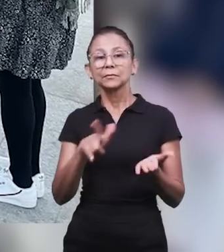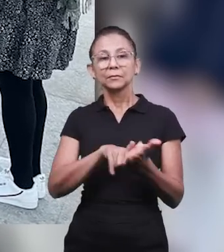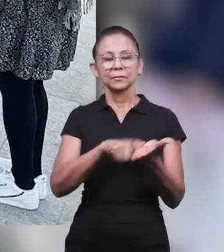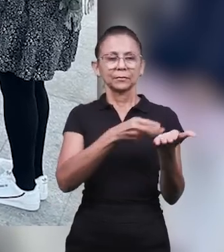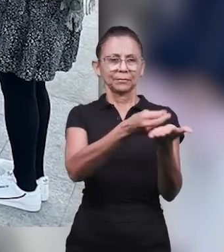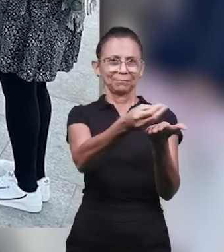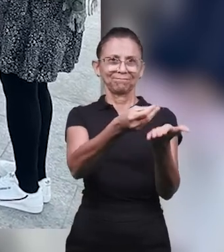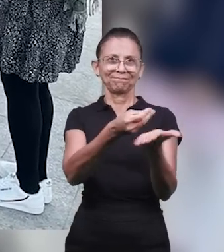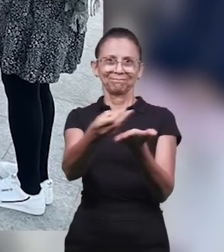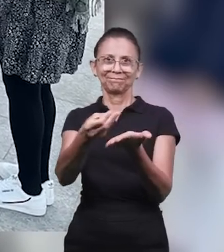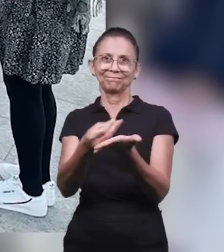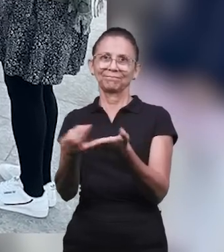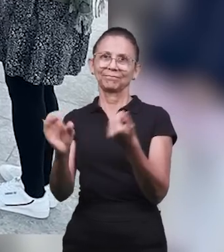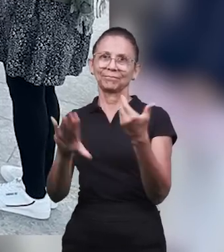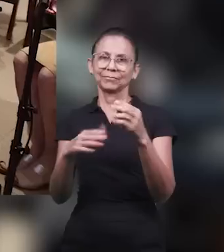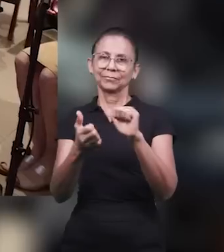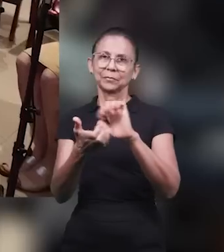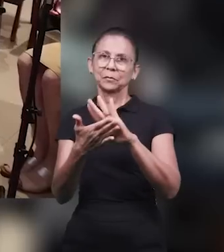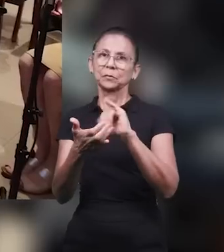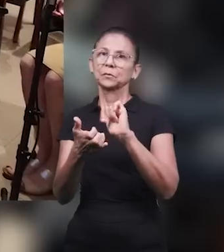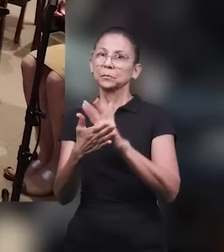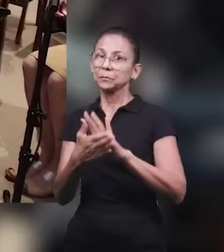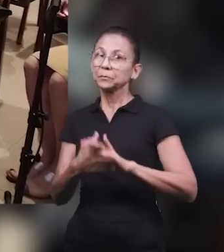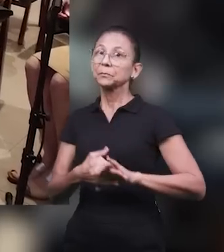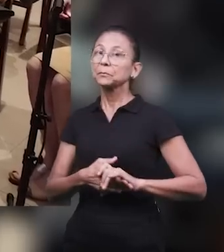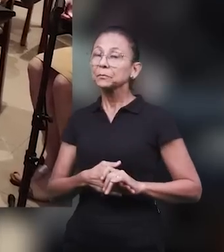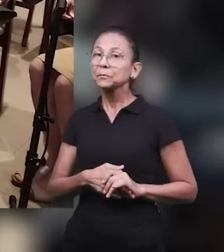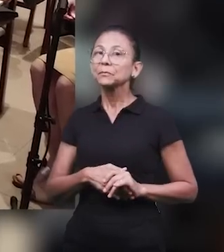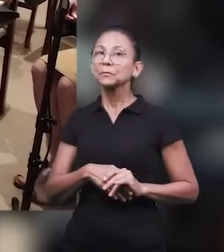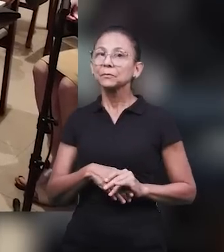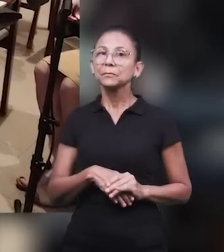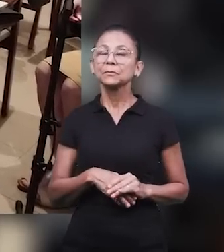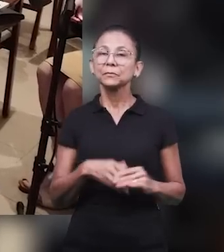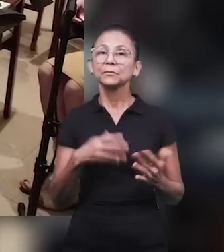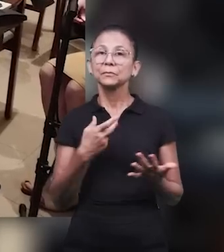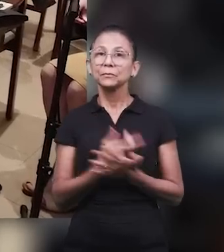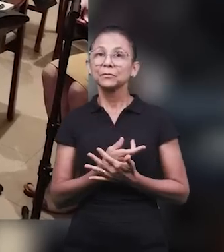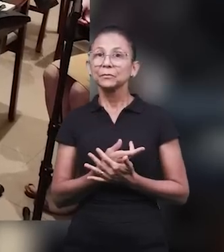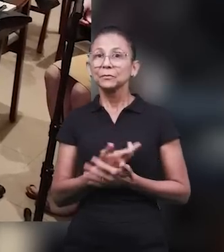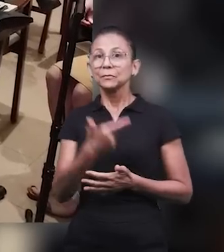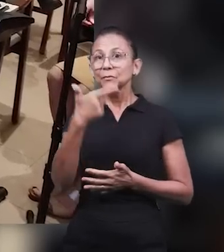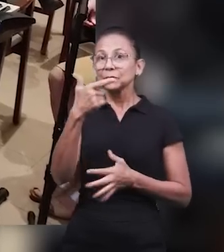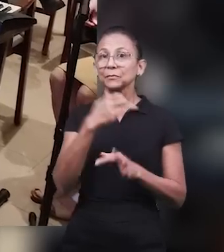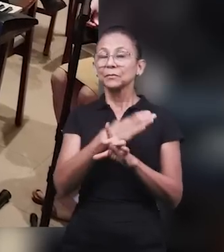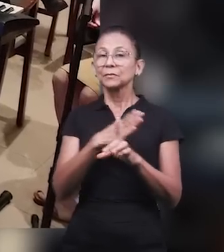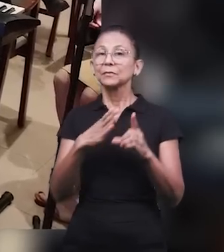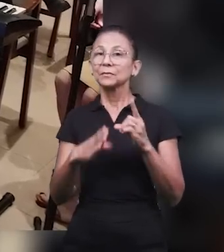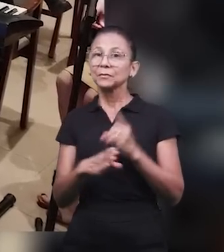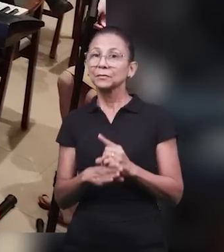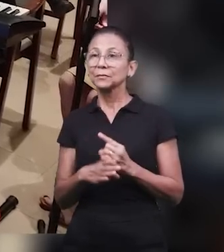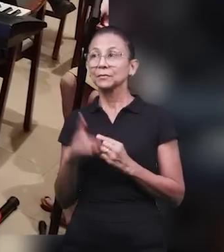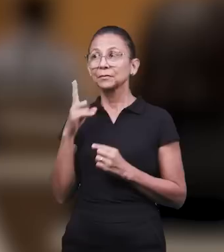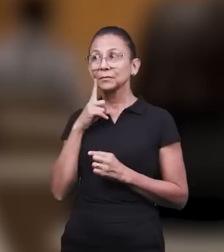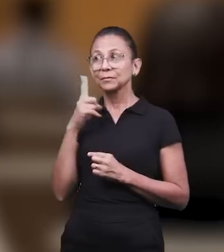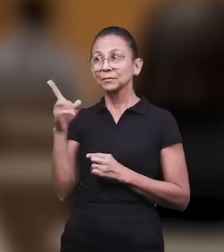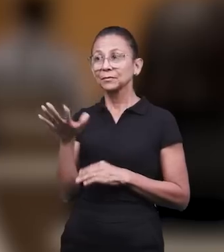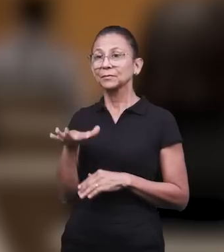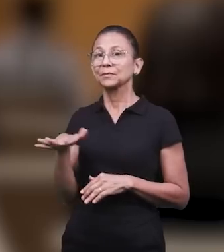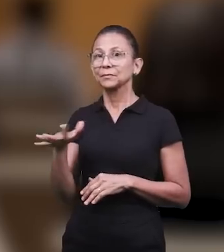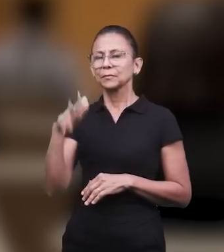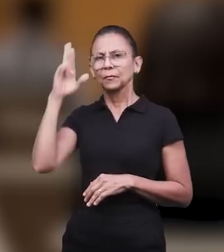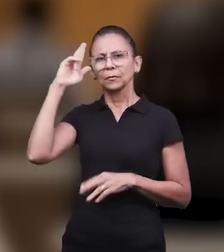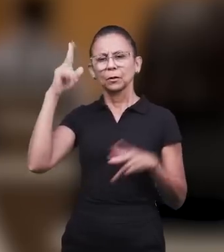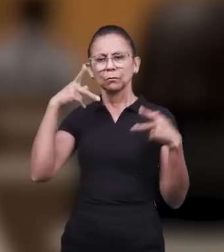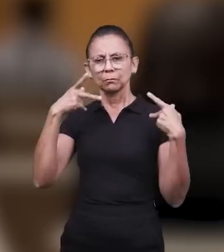convites e entoados louvores. Em Gandia, ocorreu o segundo culto na região de Valência, onde o Senhor